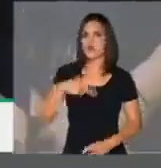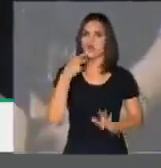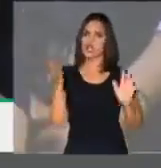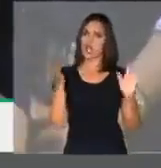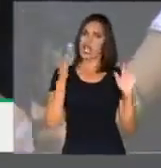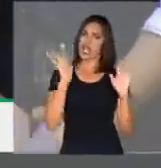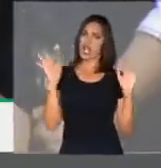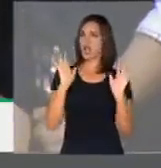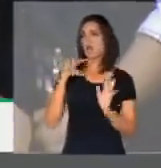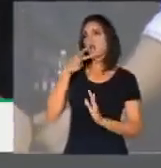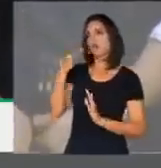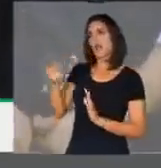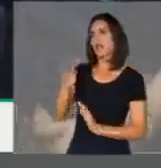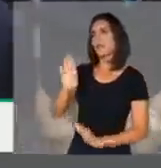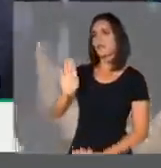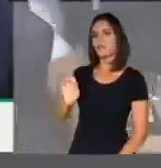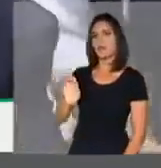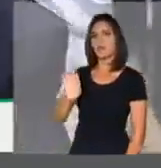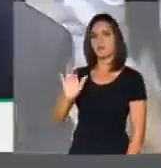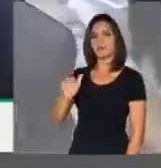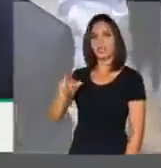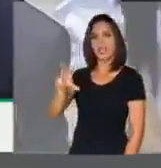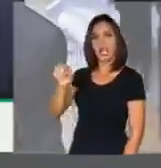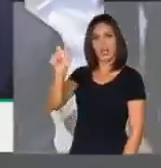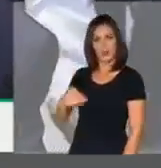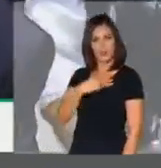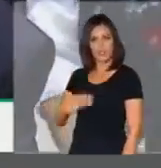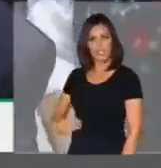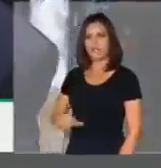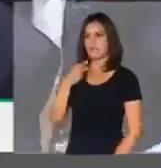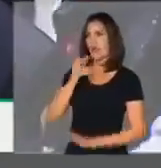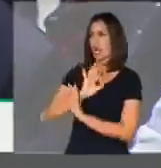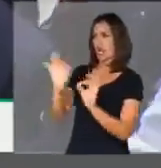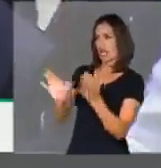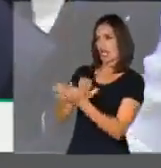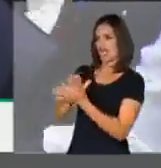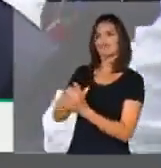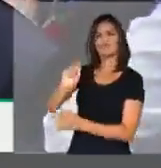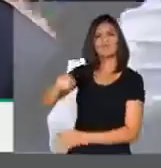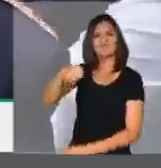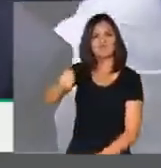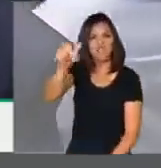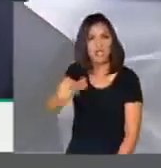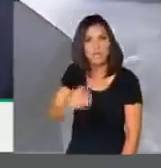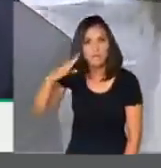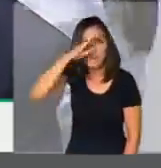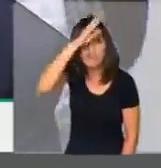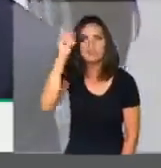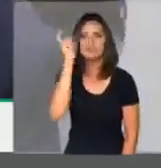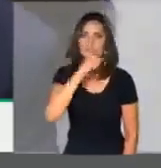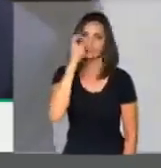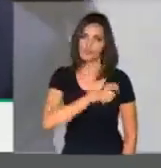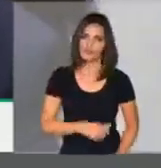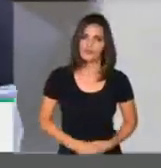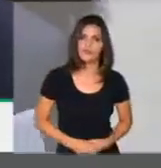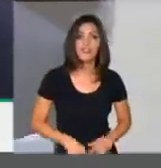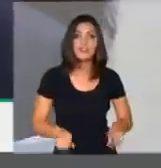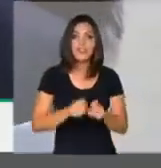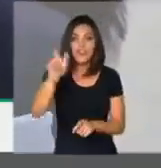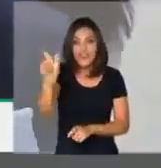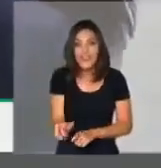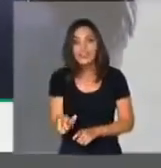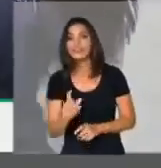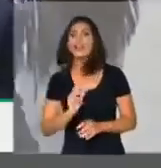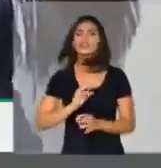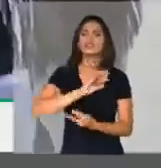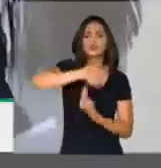com o ministro Bebiano. É um mentiroso, simplesmente. Em segundo lugar, ele vem no meio da laranjada.